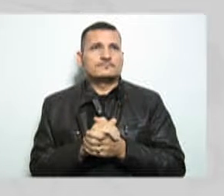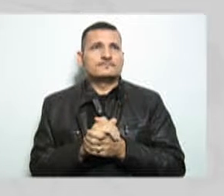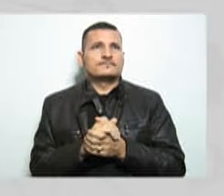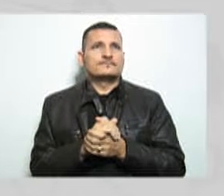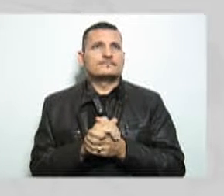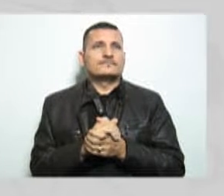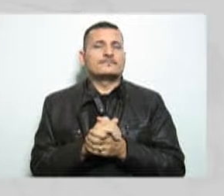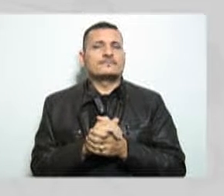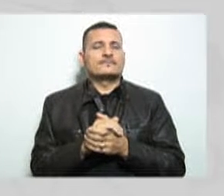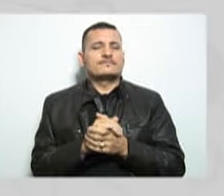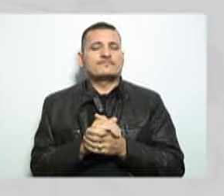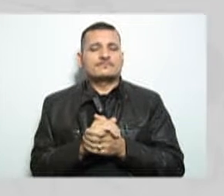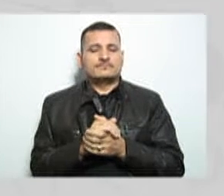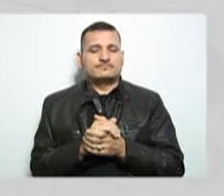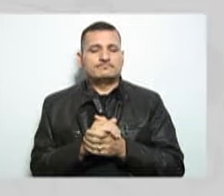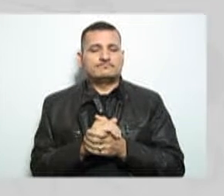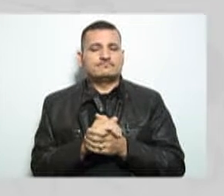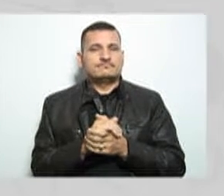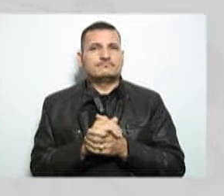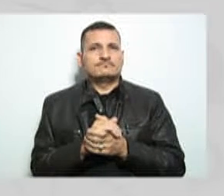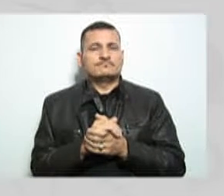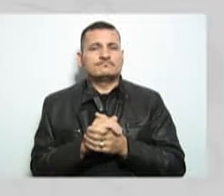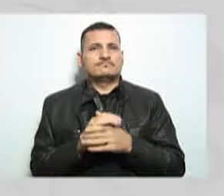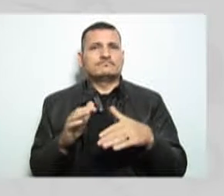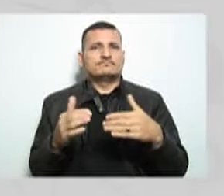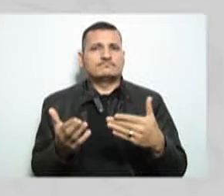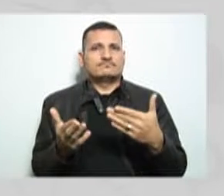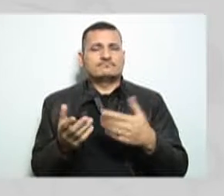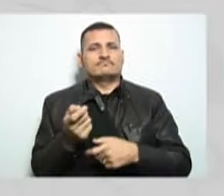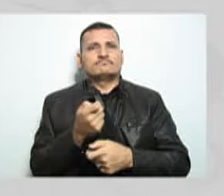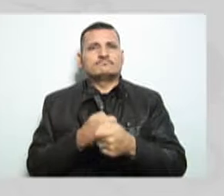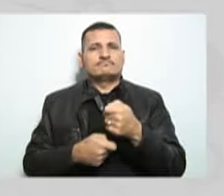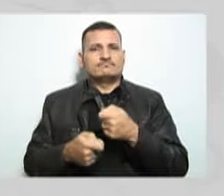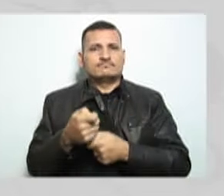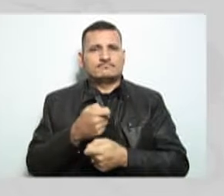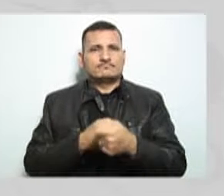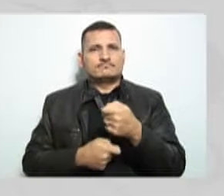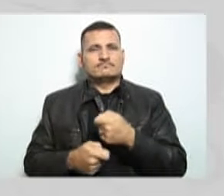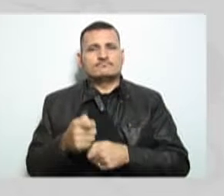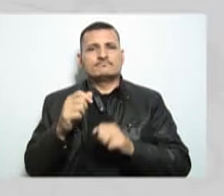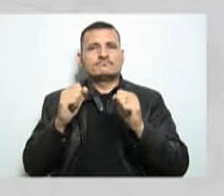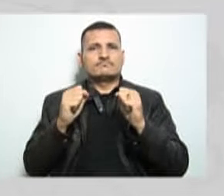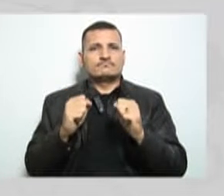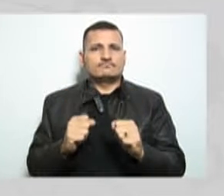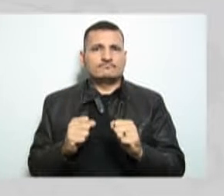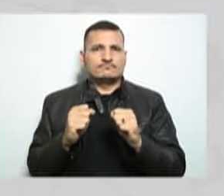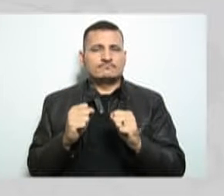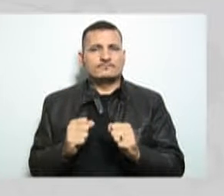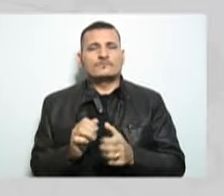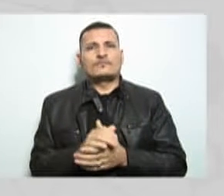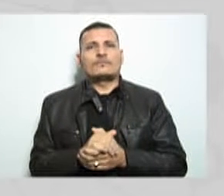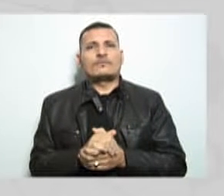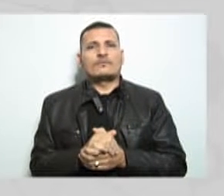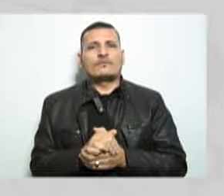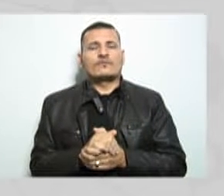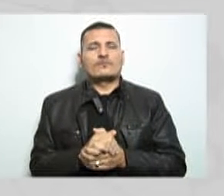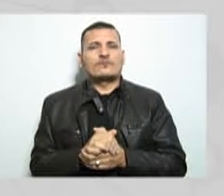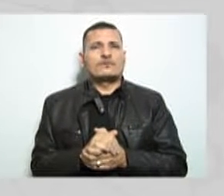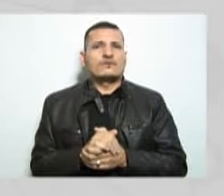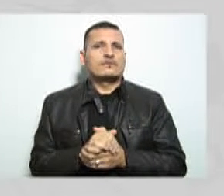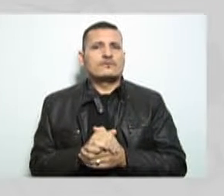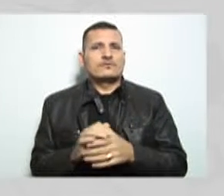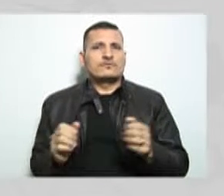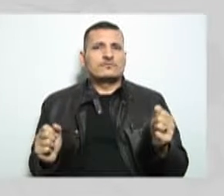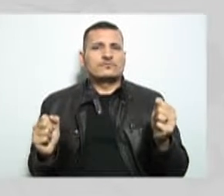uma complementação. Assim, a administração poderá obter junto à contabilidade